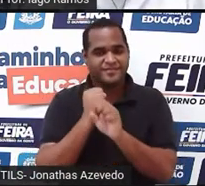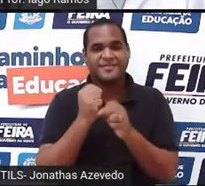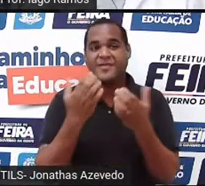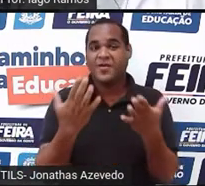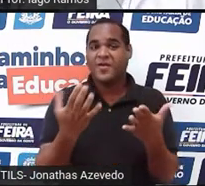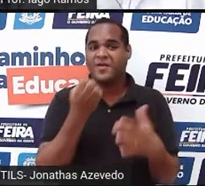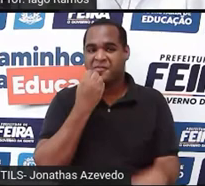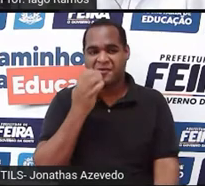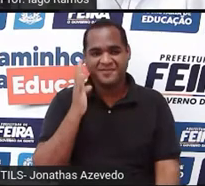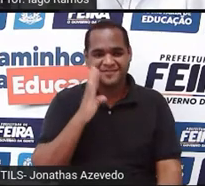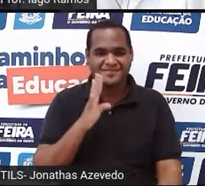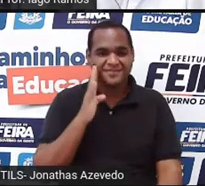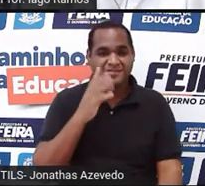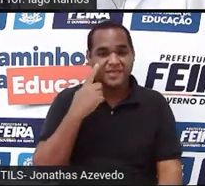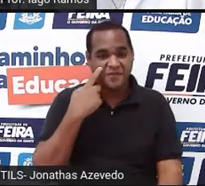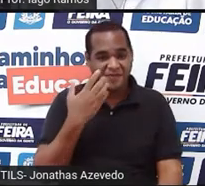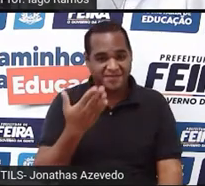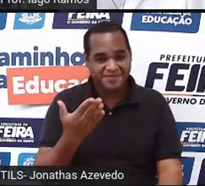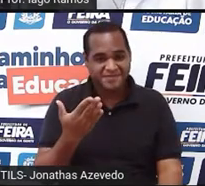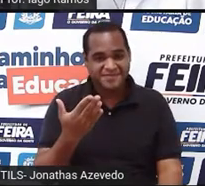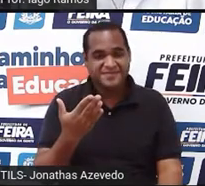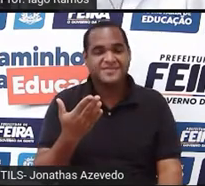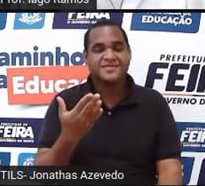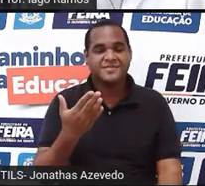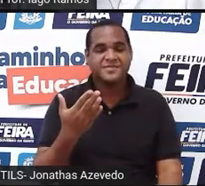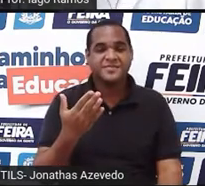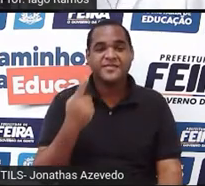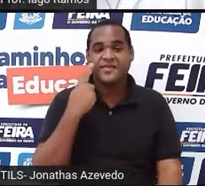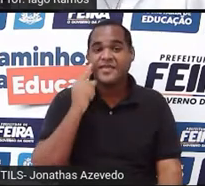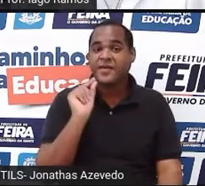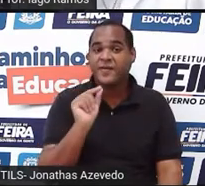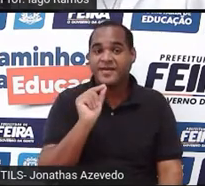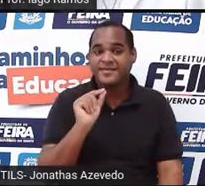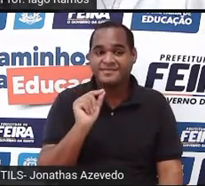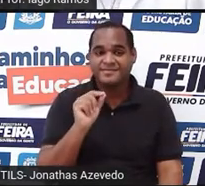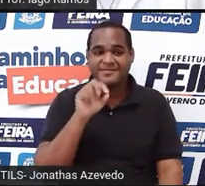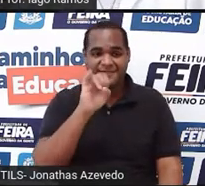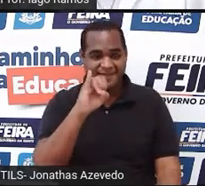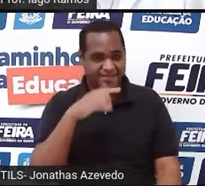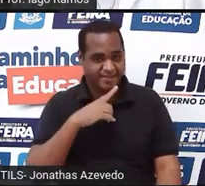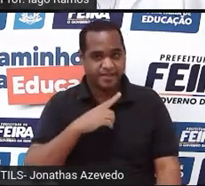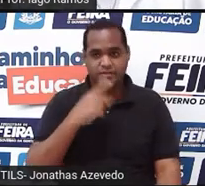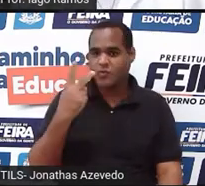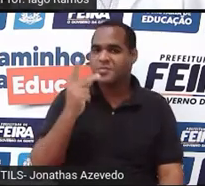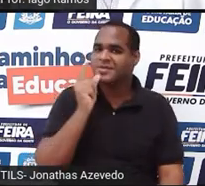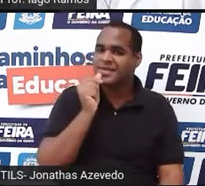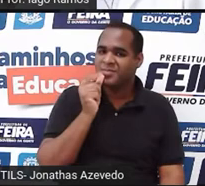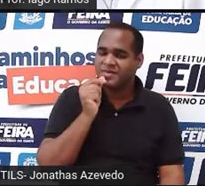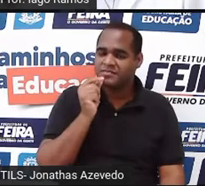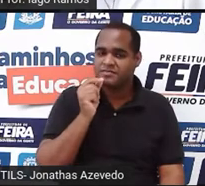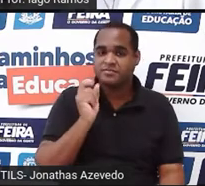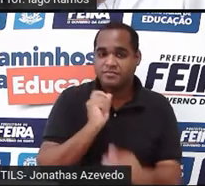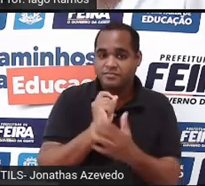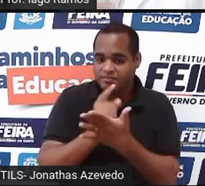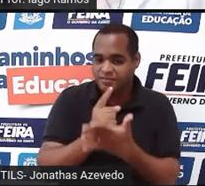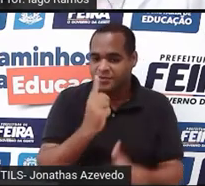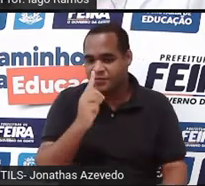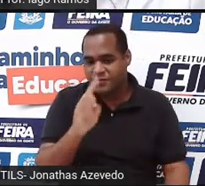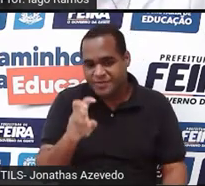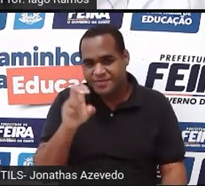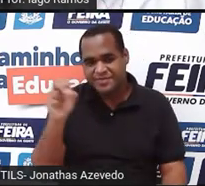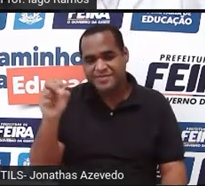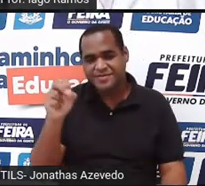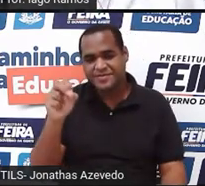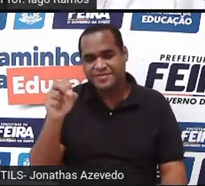Olha só pega a visão aí viu do outro lado ó se por dois lápis se paga um